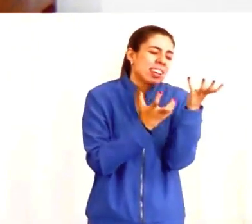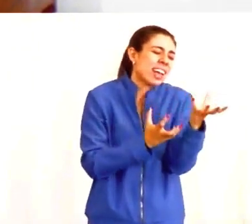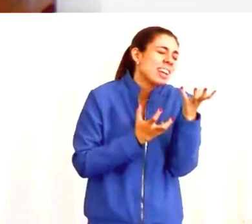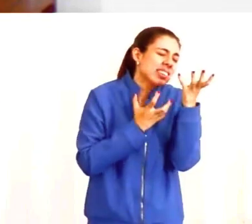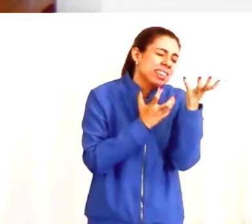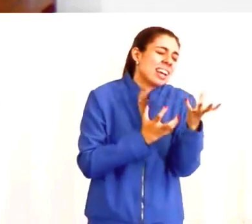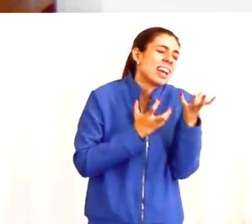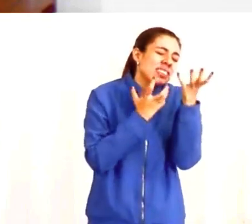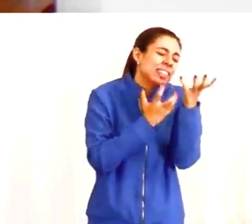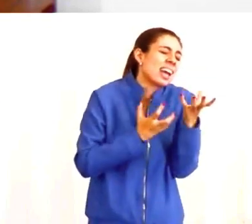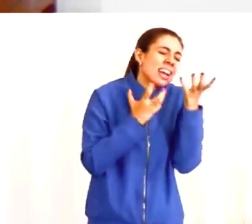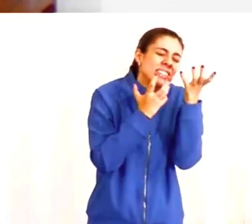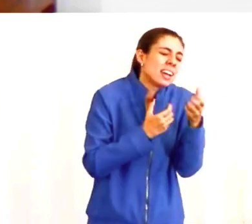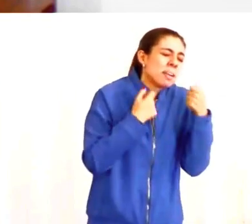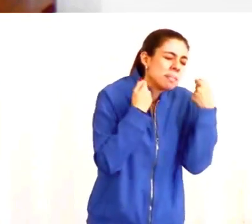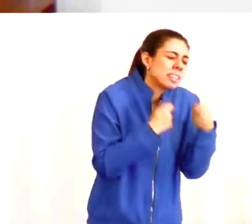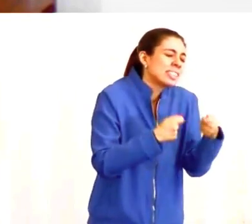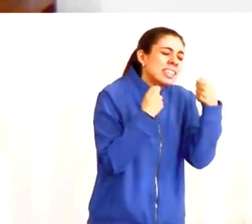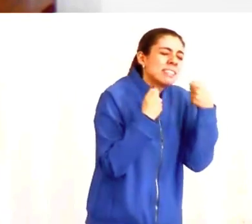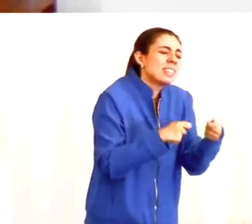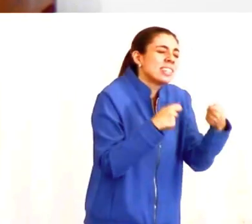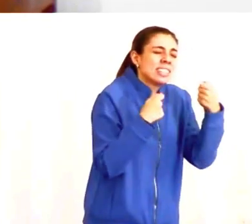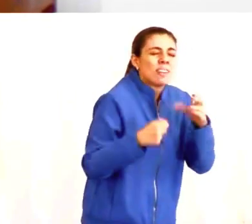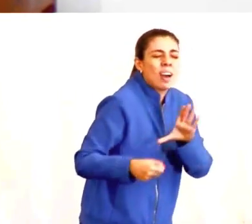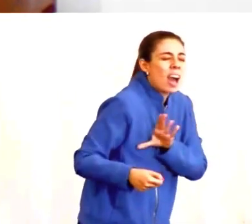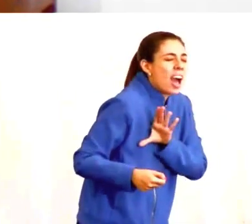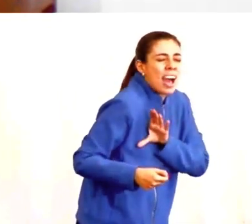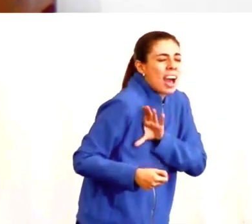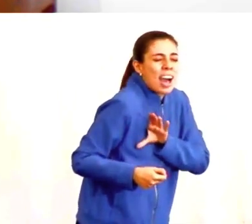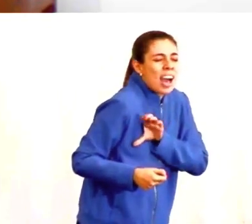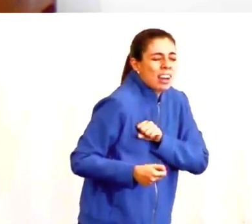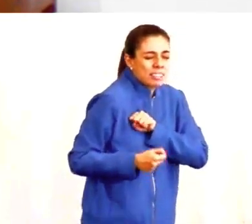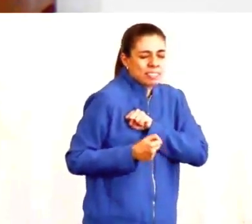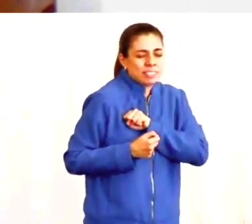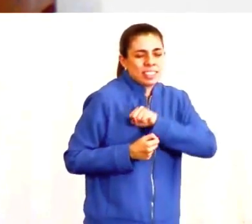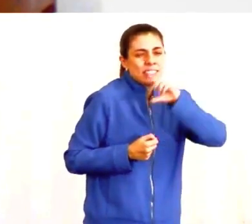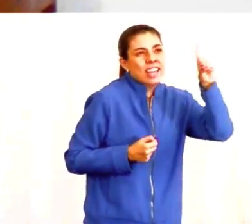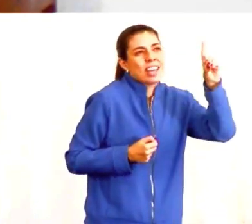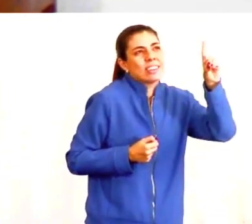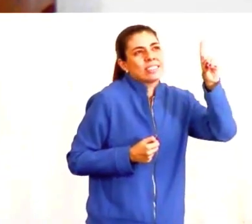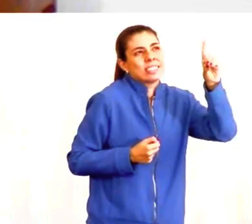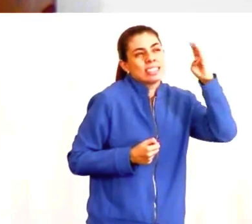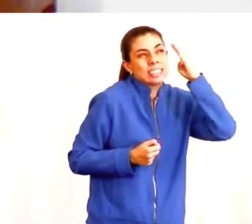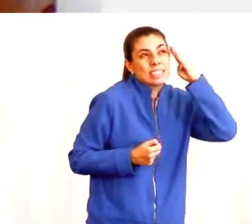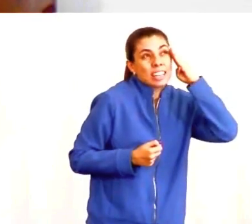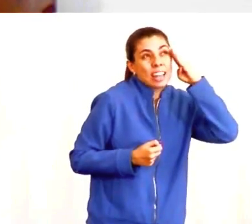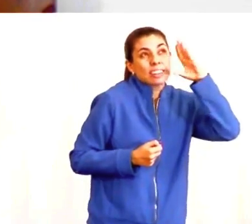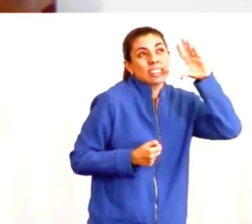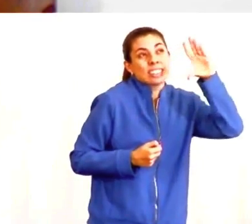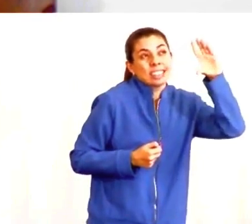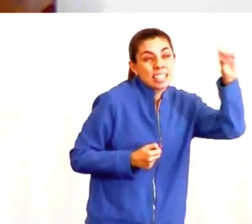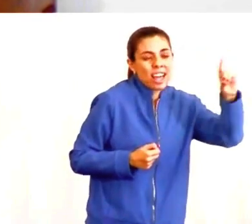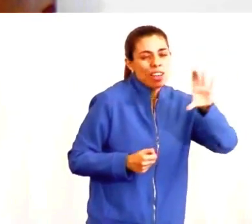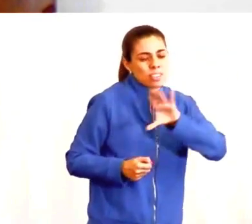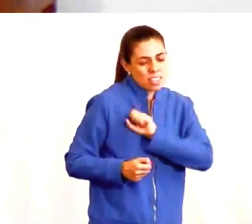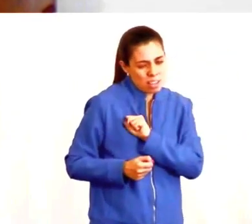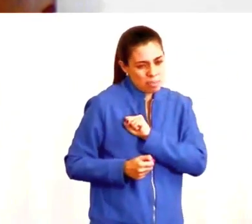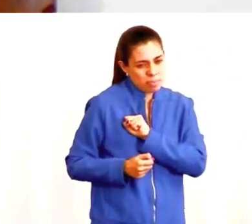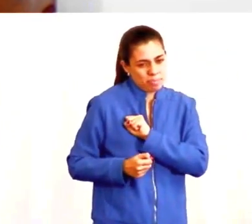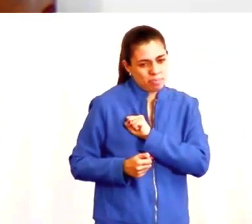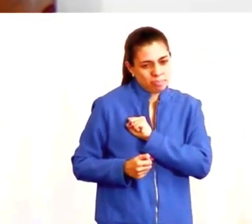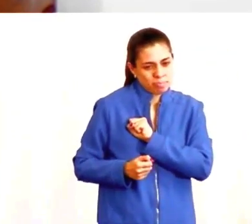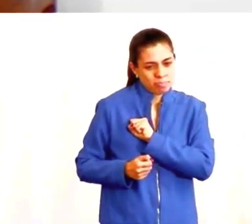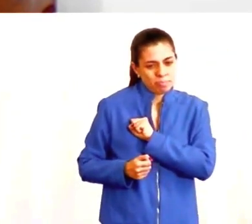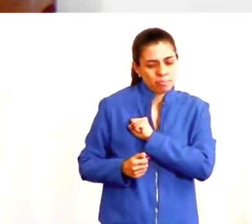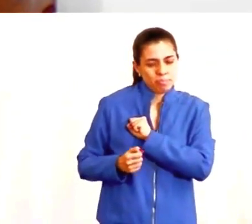eu preciso, eu amo, quando eu sei que Ele me ama, quando eu sei que Ele me vê,